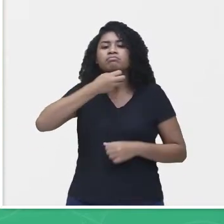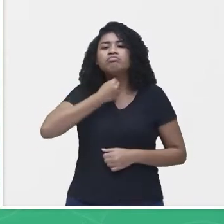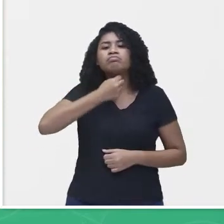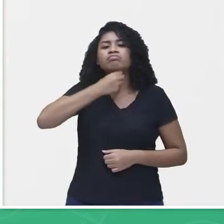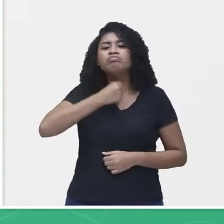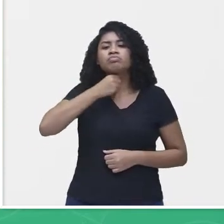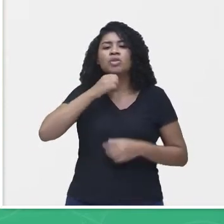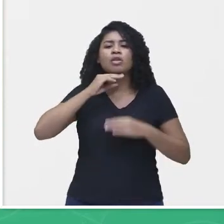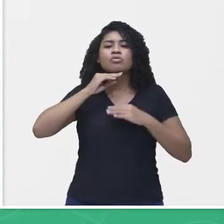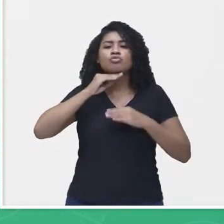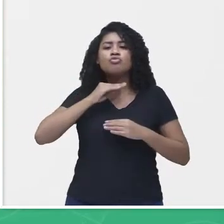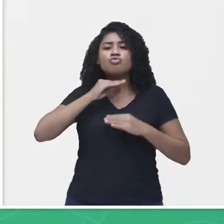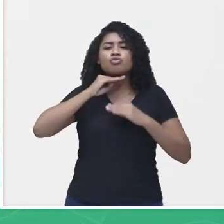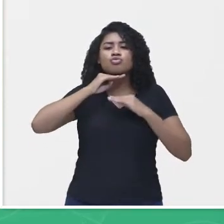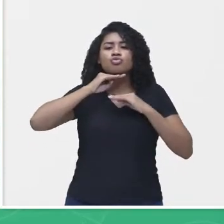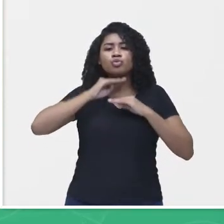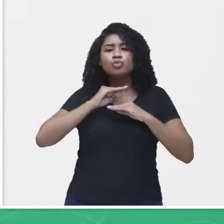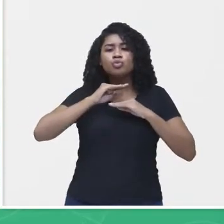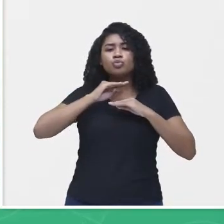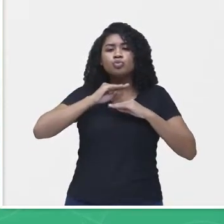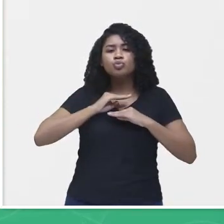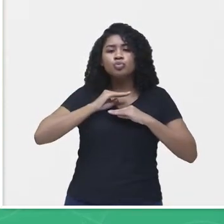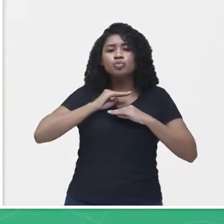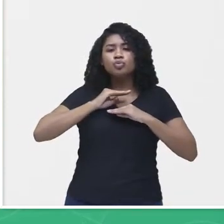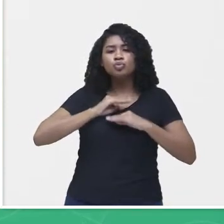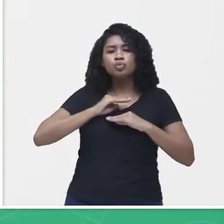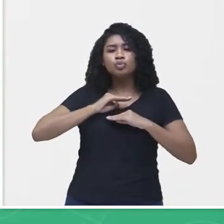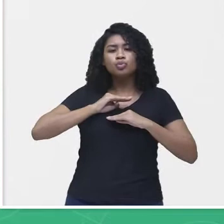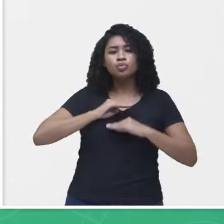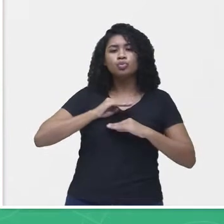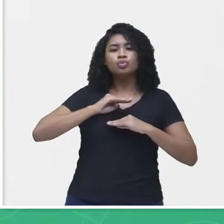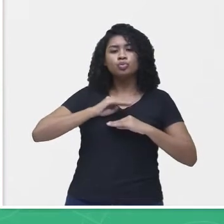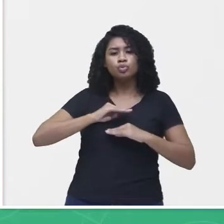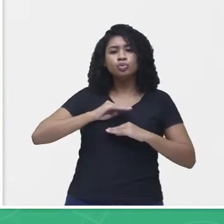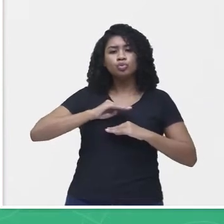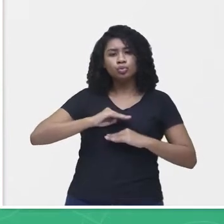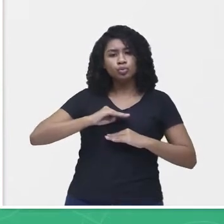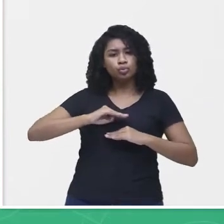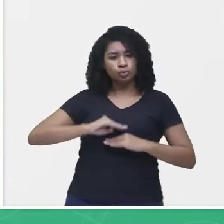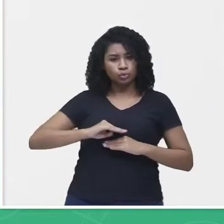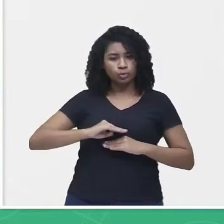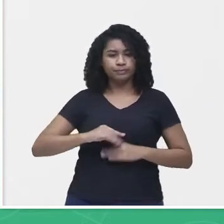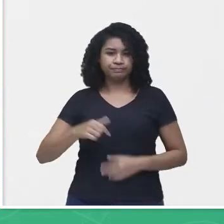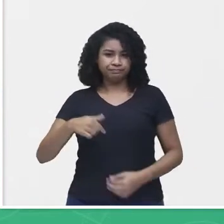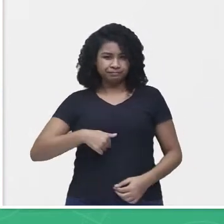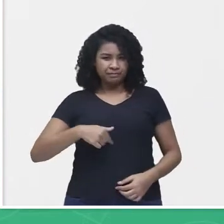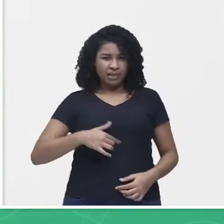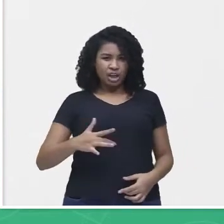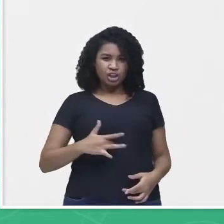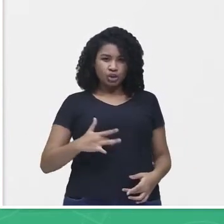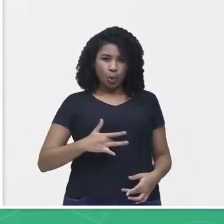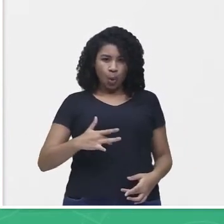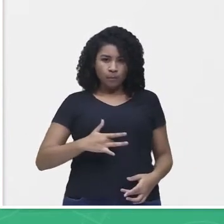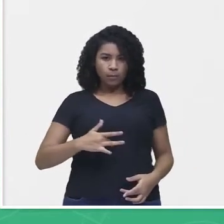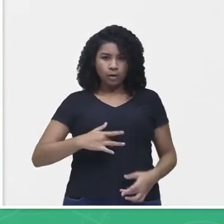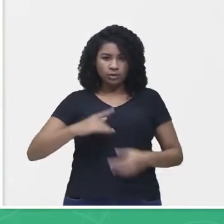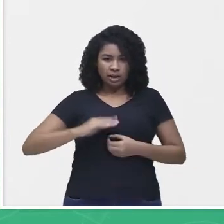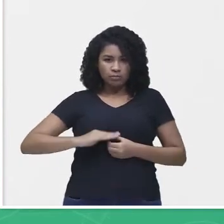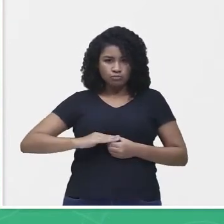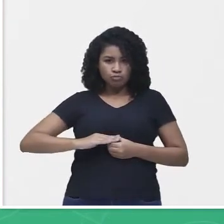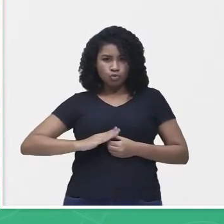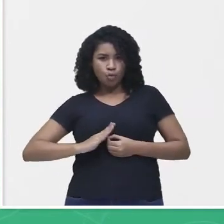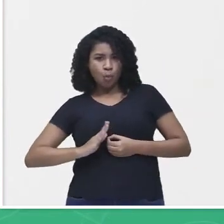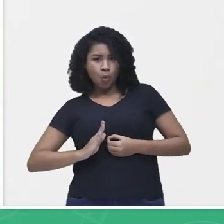estômago. E como é que cai no estômago? O estômago tem uma esfíncter, ou válvula, né? Que está em comunicação